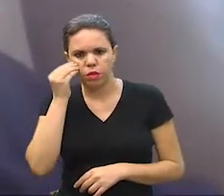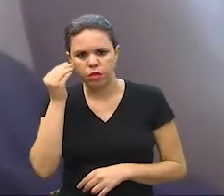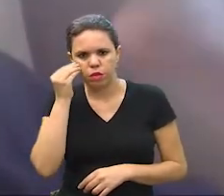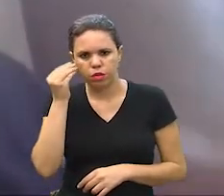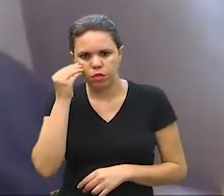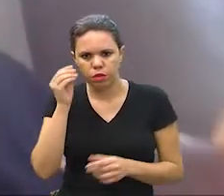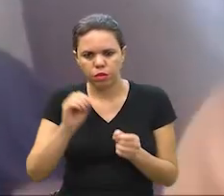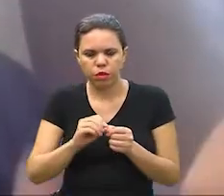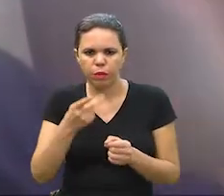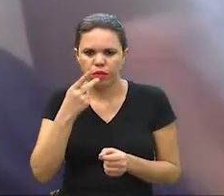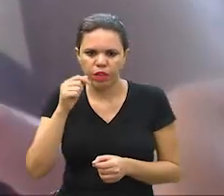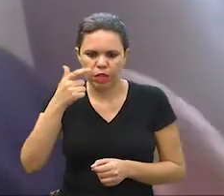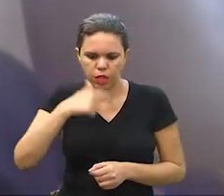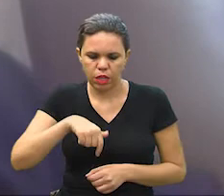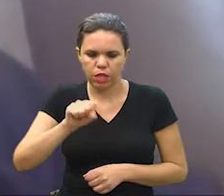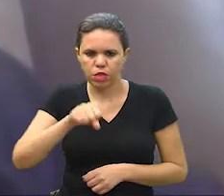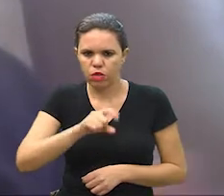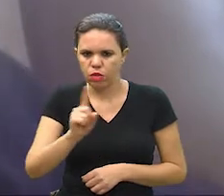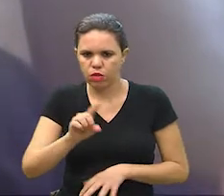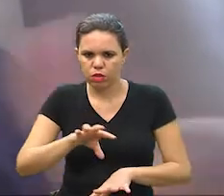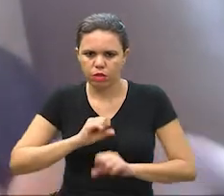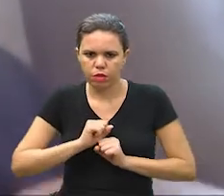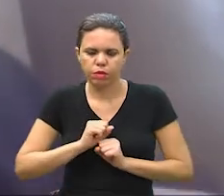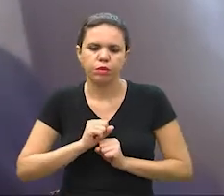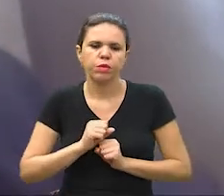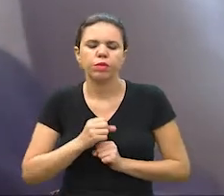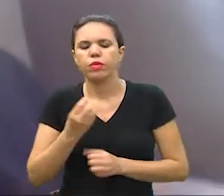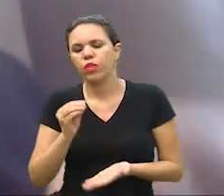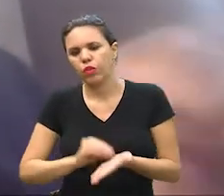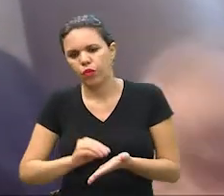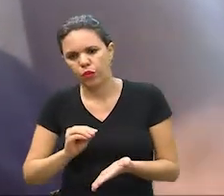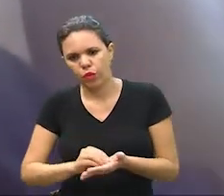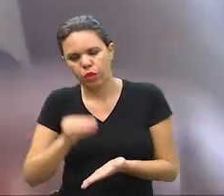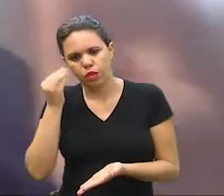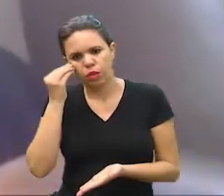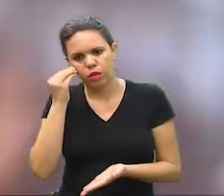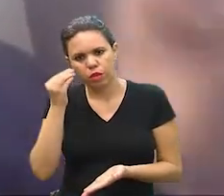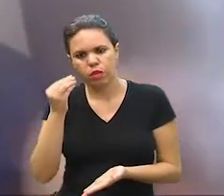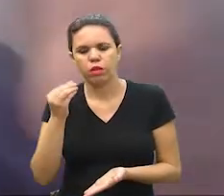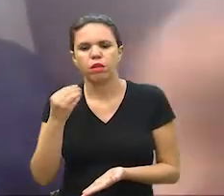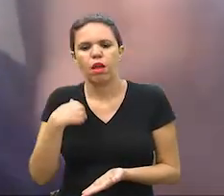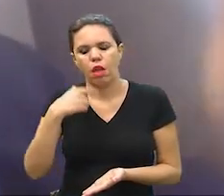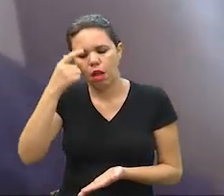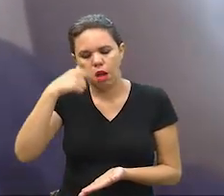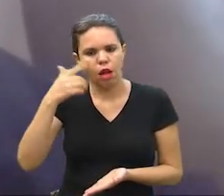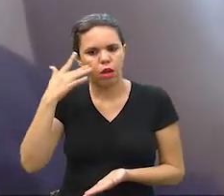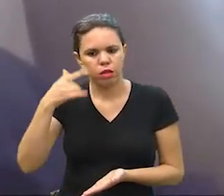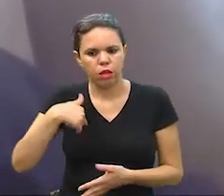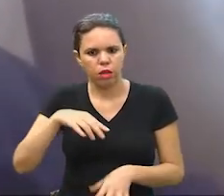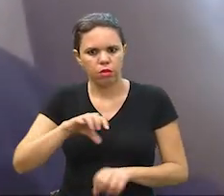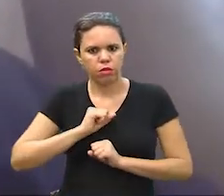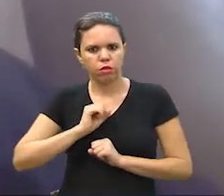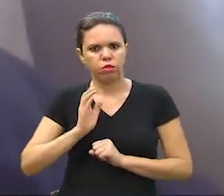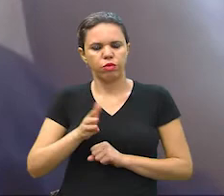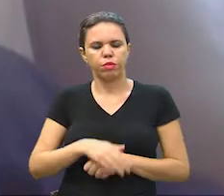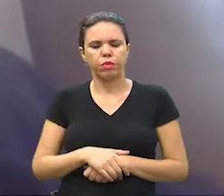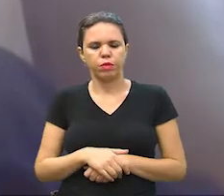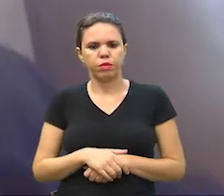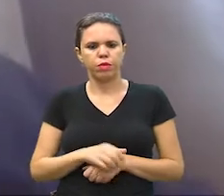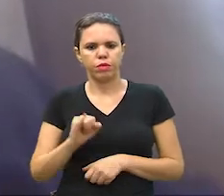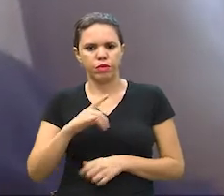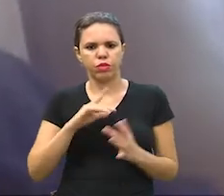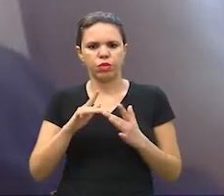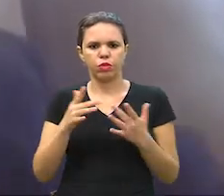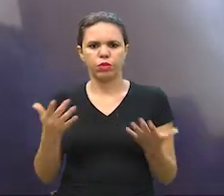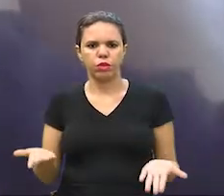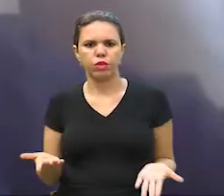teste para falar se estou ou não contaminado, e na falta do teste eu tenho que me considerar contaminado, se eu tive